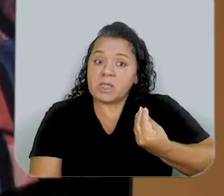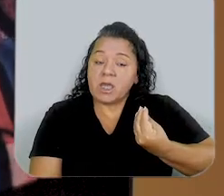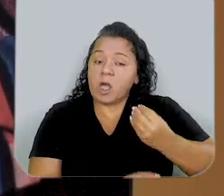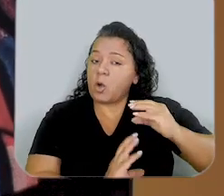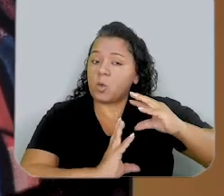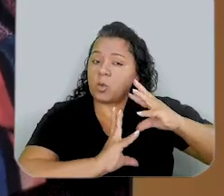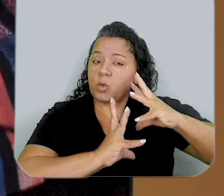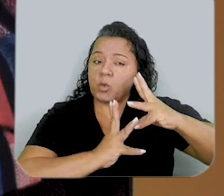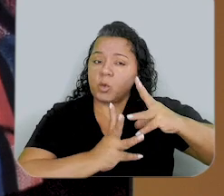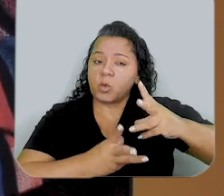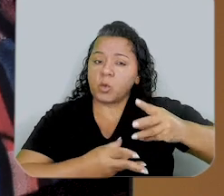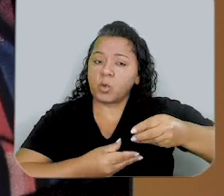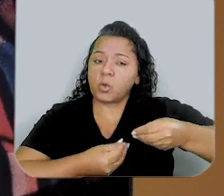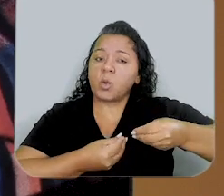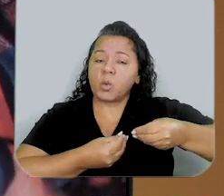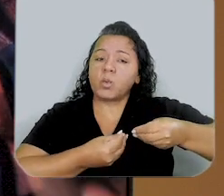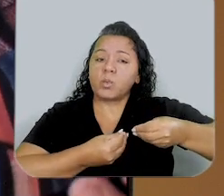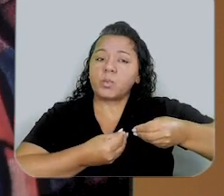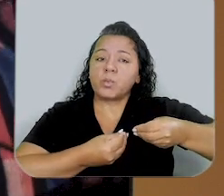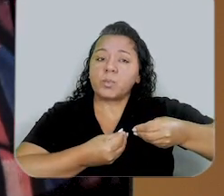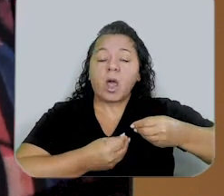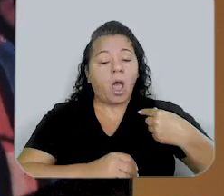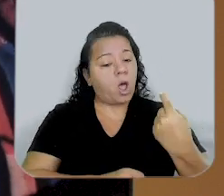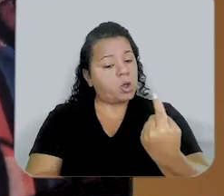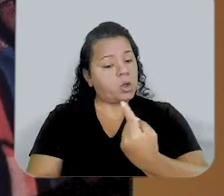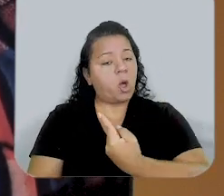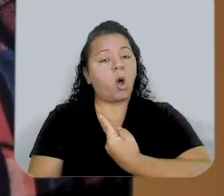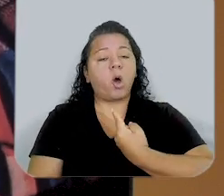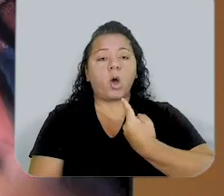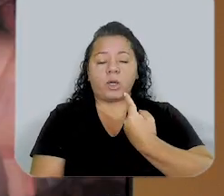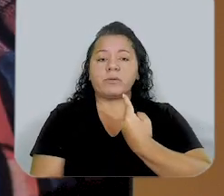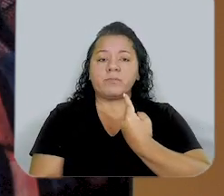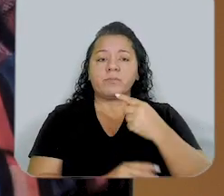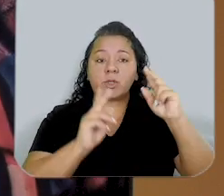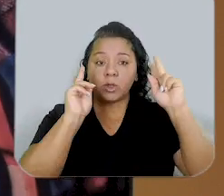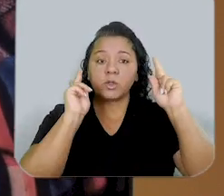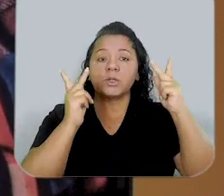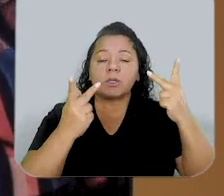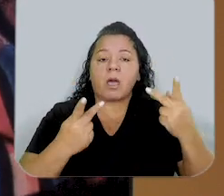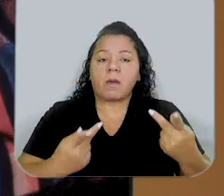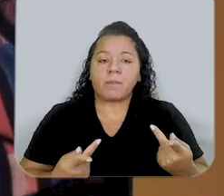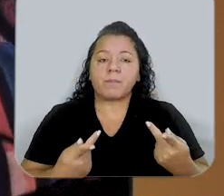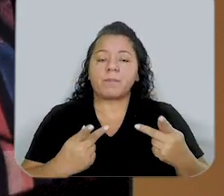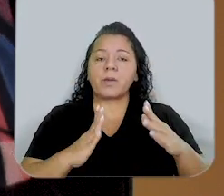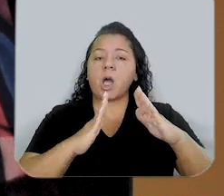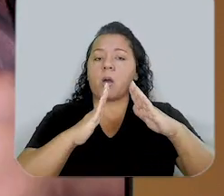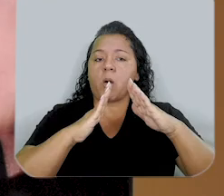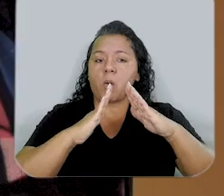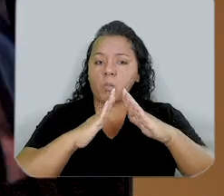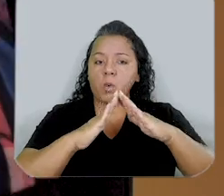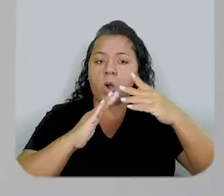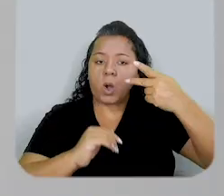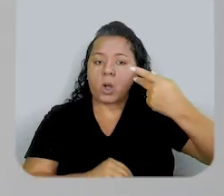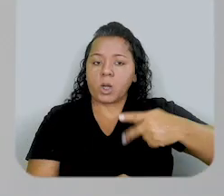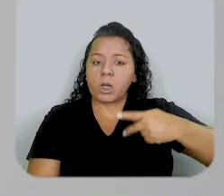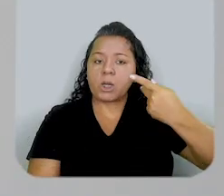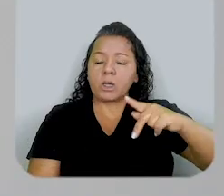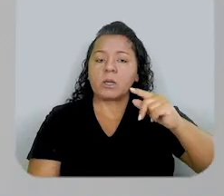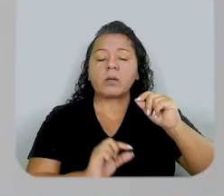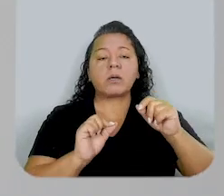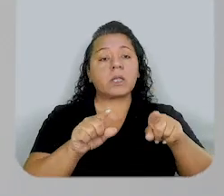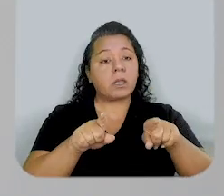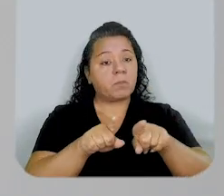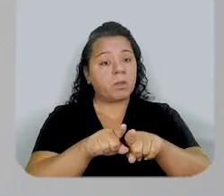nosso todo, né? Tanto para nós como seres humanos que habitamos e tantos para os seres